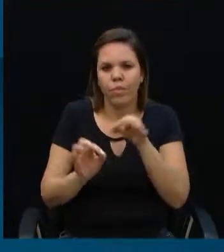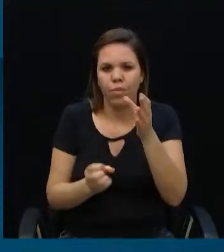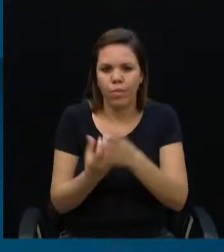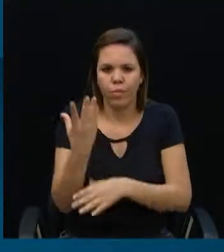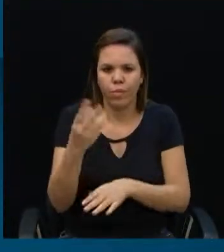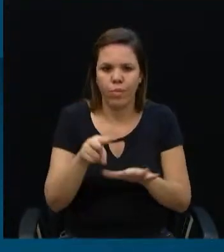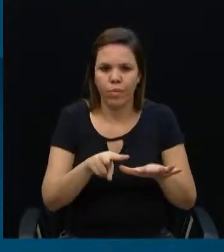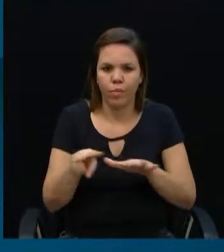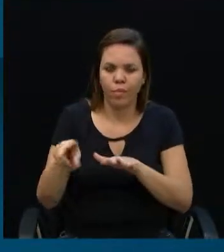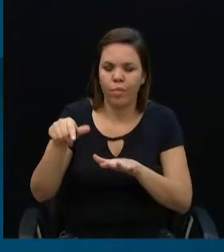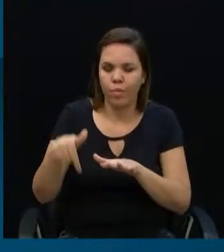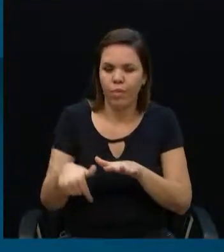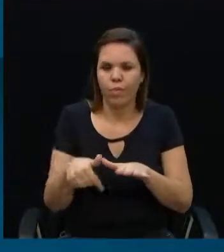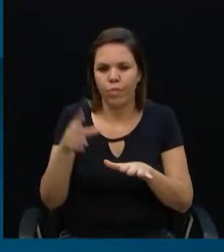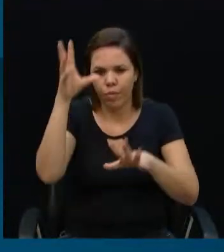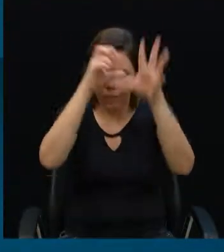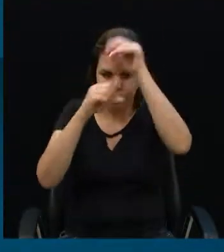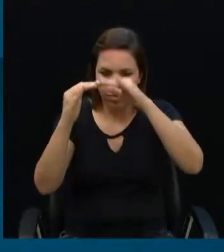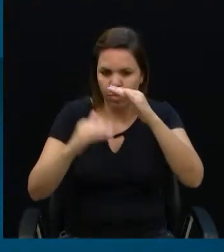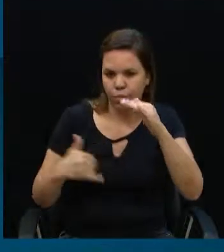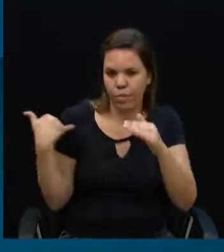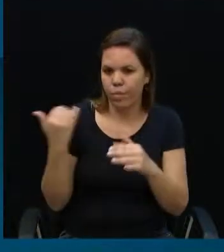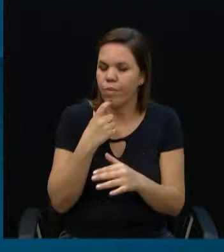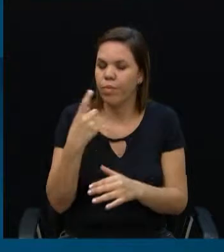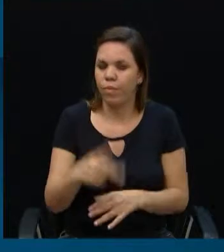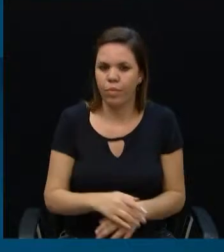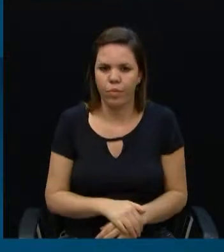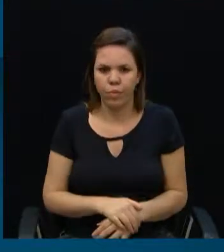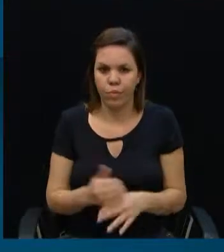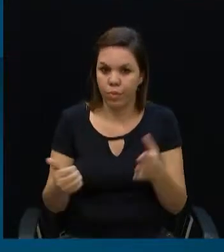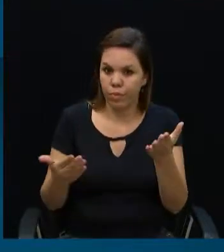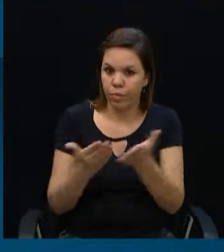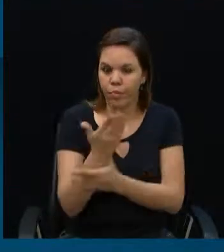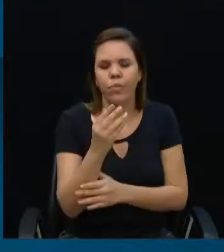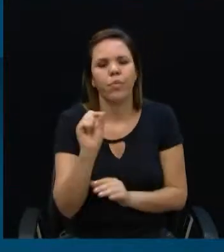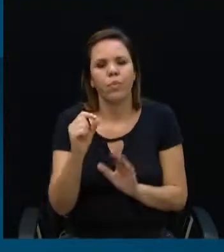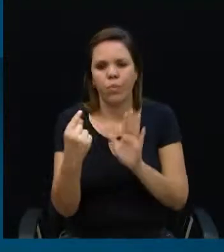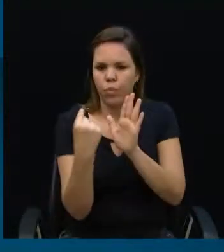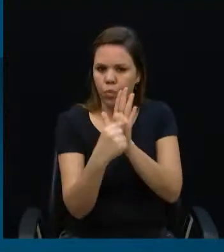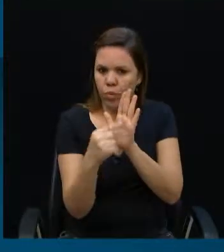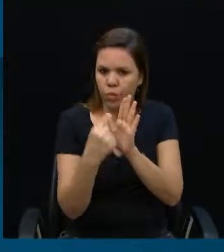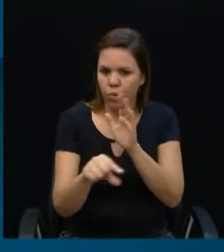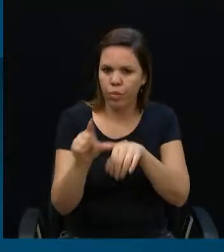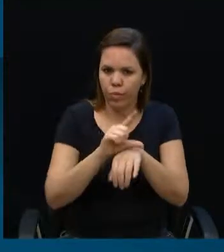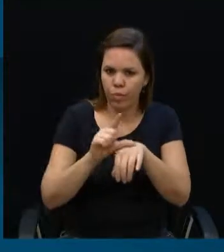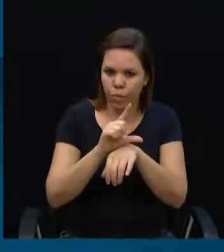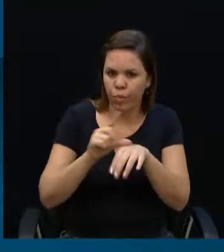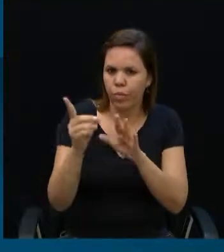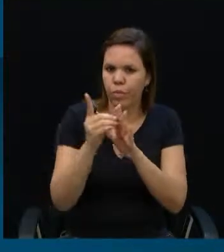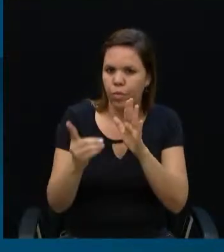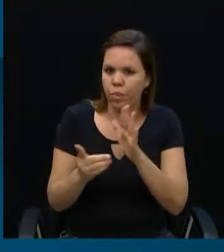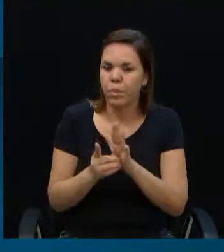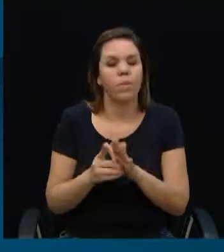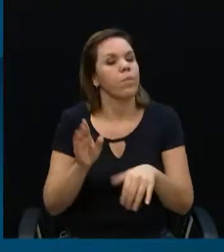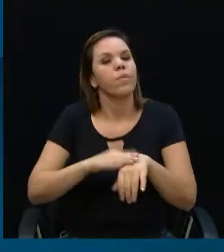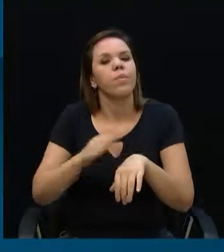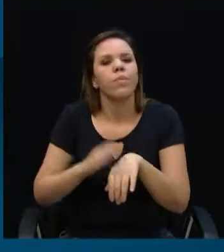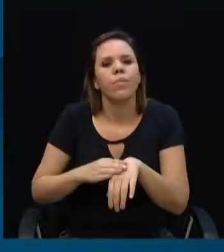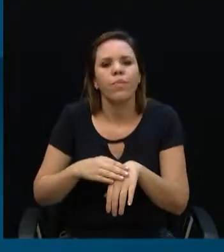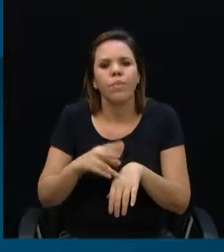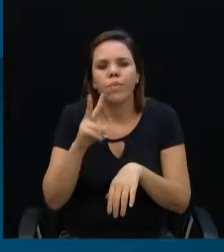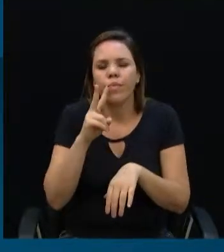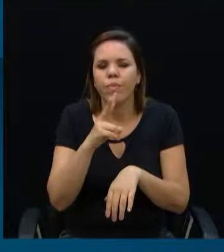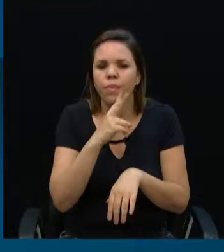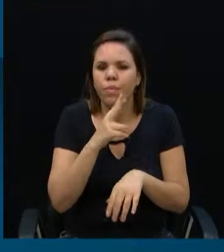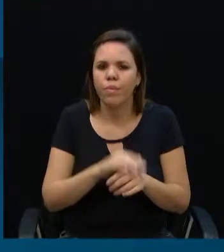Jovem Aprendiz no município de Campinas. Aprovado em turno único o projeto de decreto legislativo de autoria do vereador